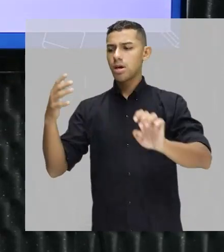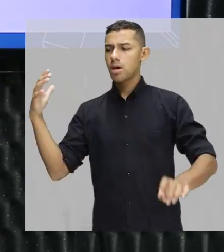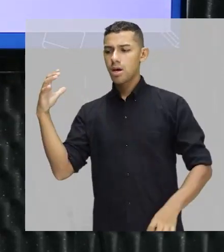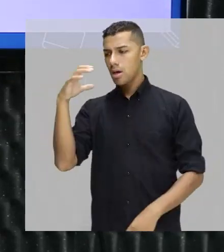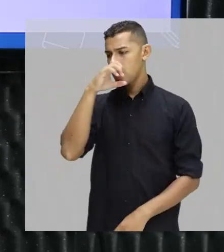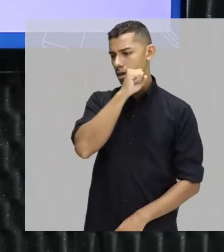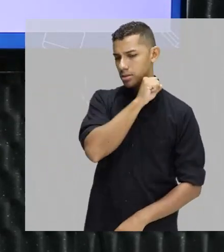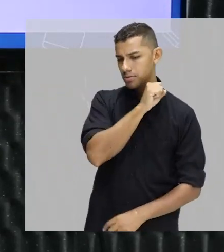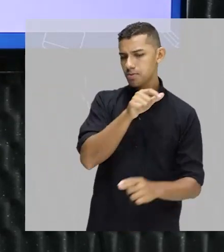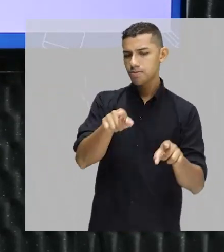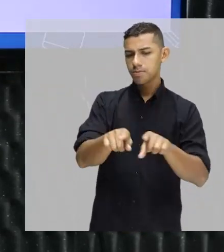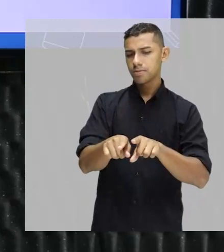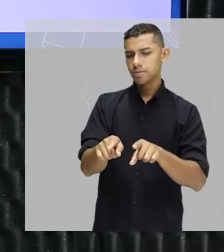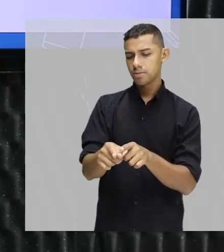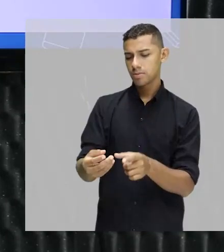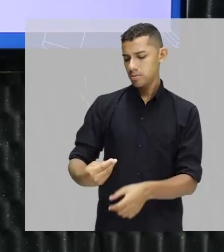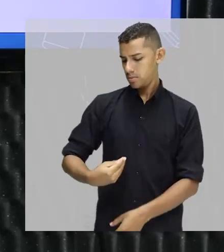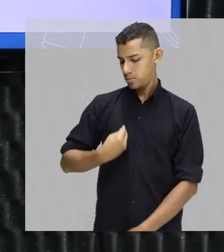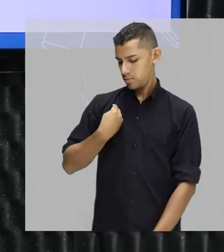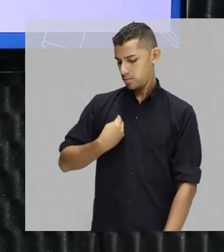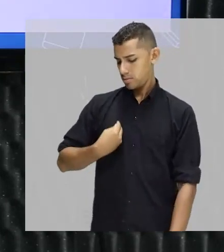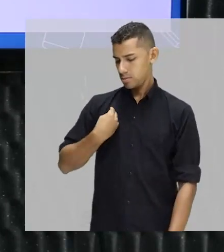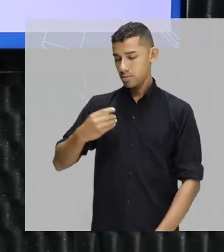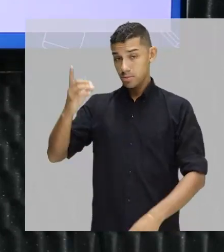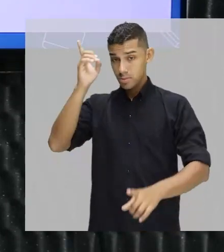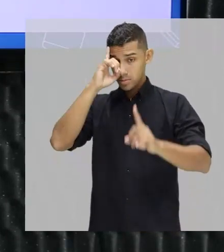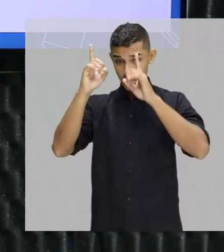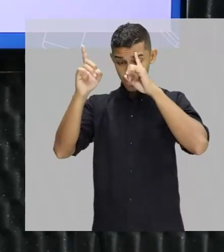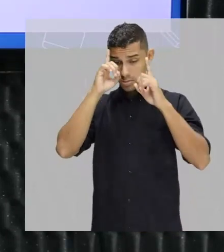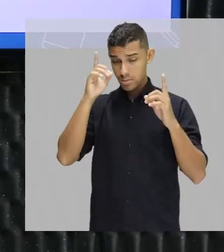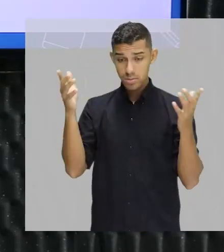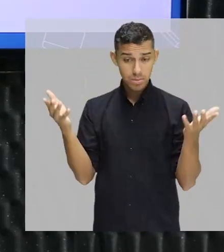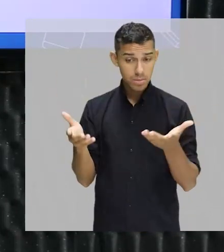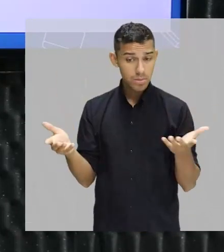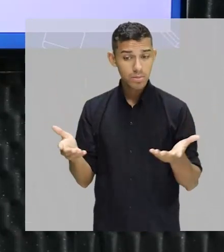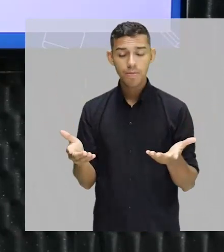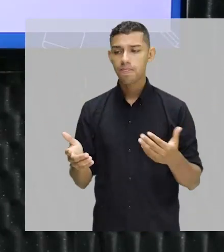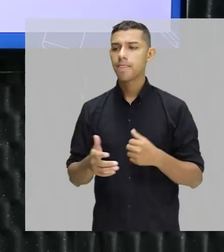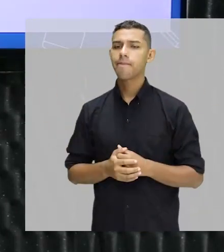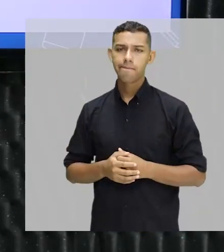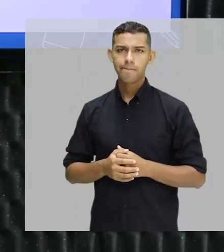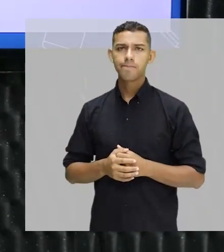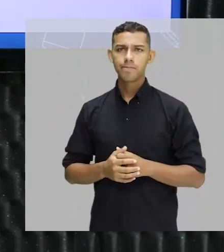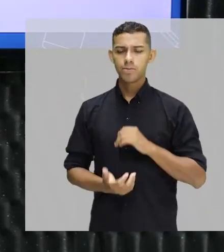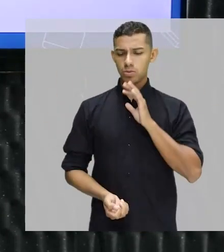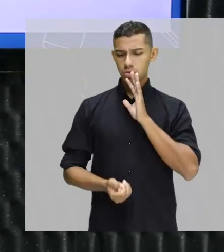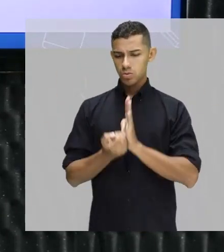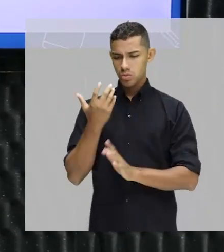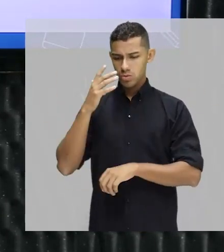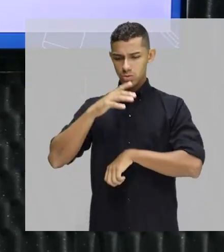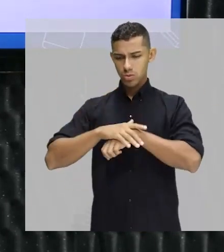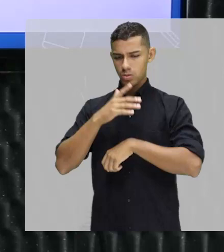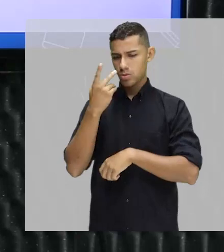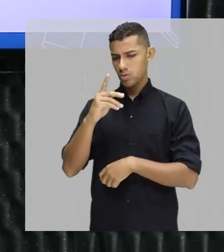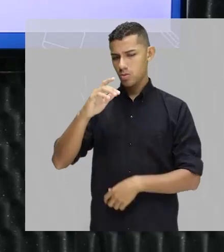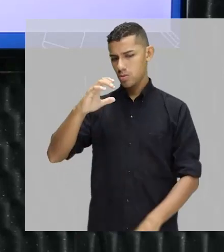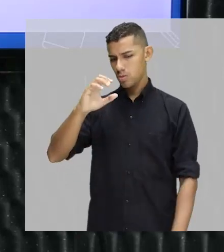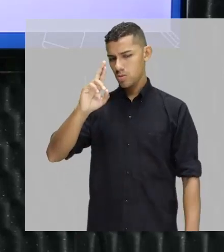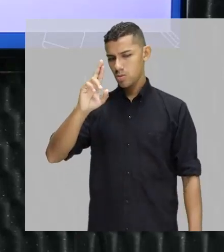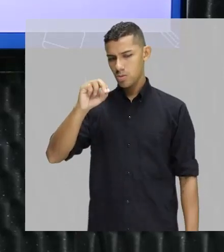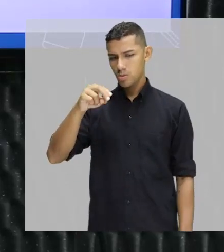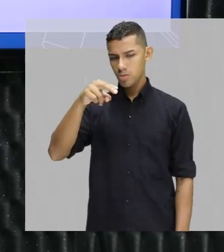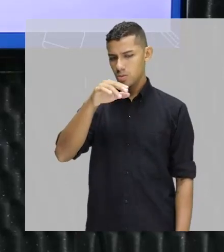rápido, algo que acontece no nosso cotidiano. Para se fazer uma crônica, você precisa ter um olhar muito